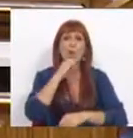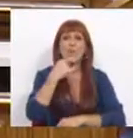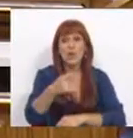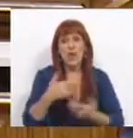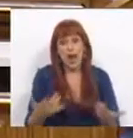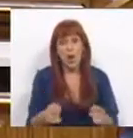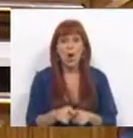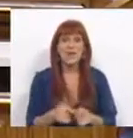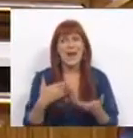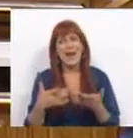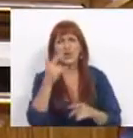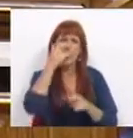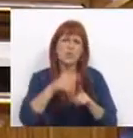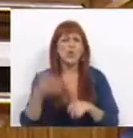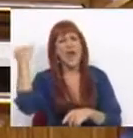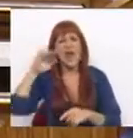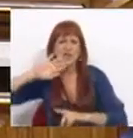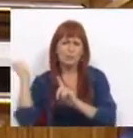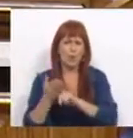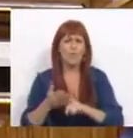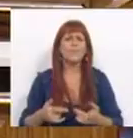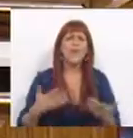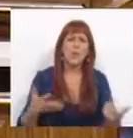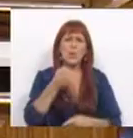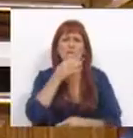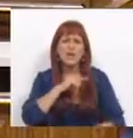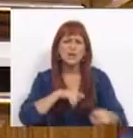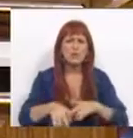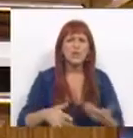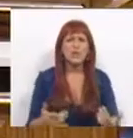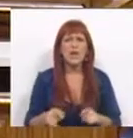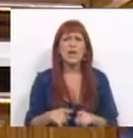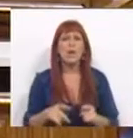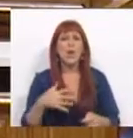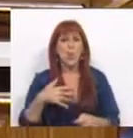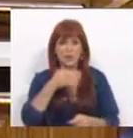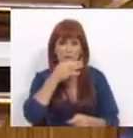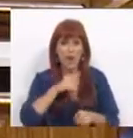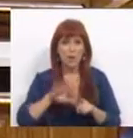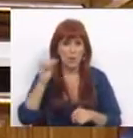que vão agora querem ajudar as pessoas que andaram a penalizar antes. E eu quando falo das políticas,